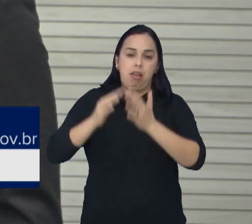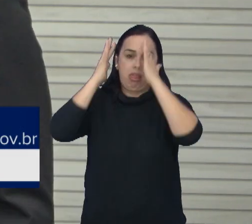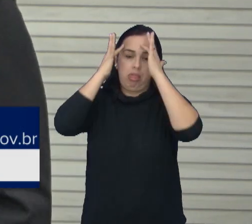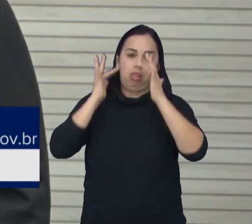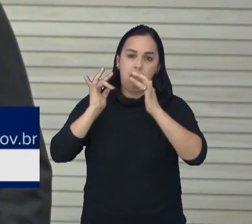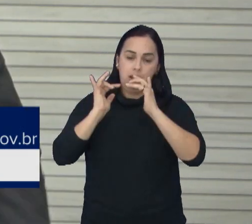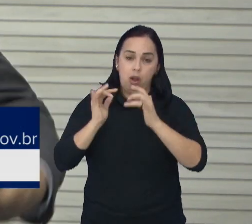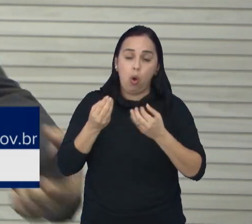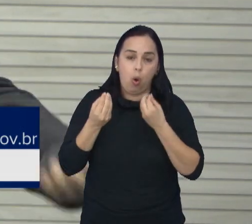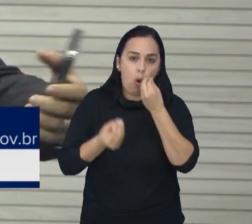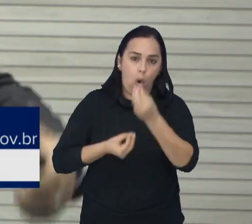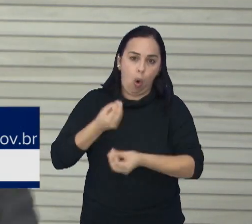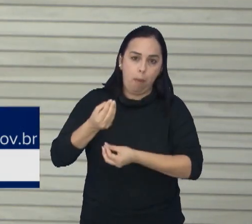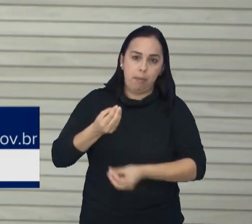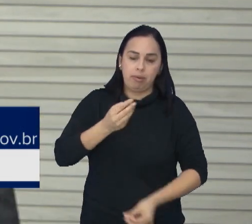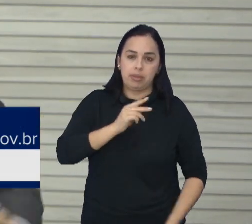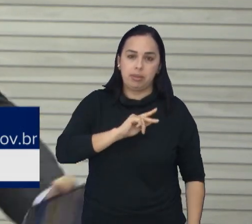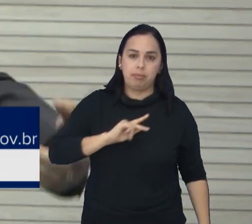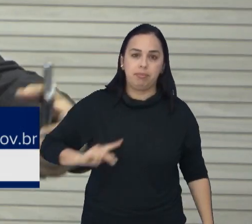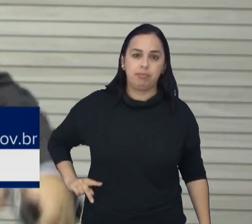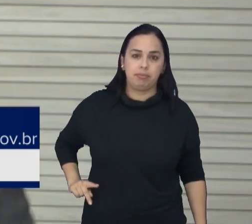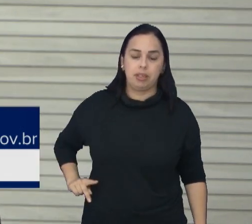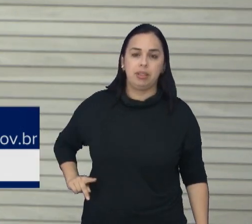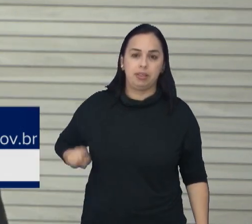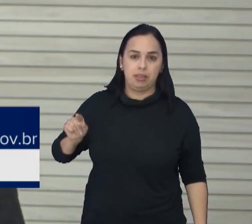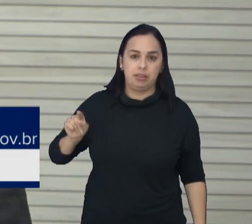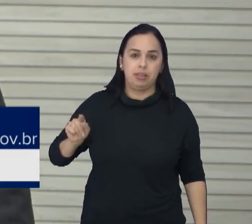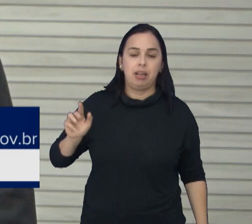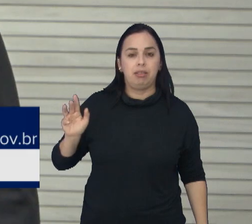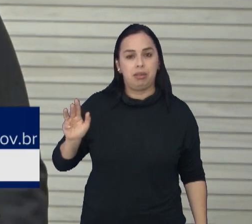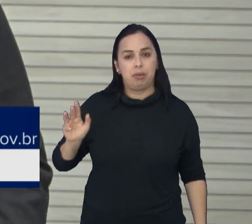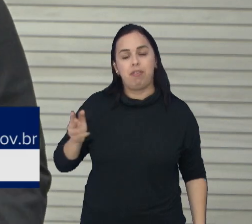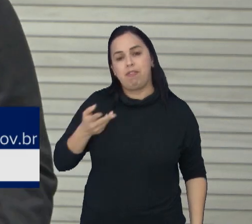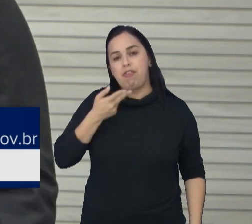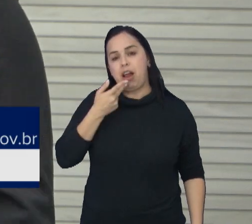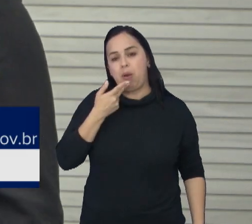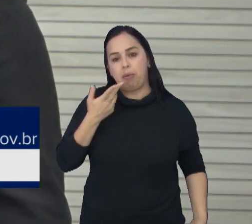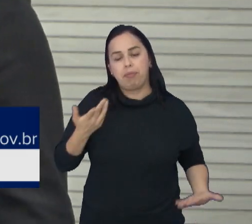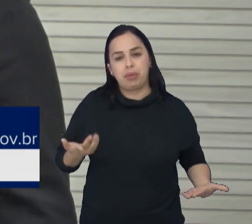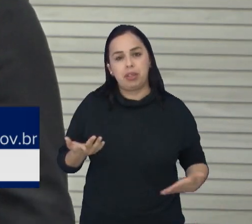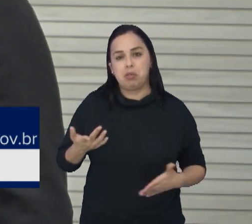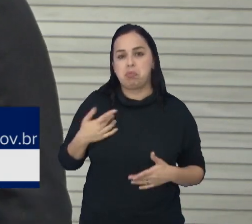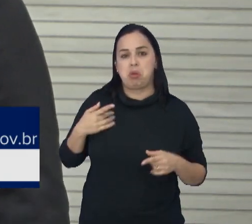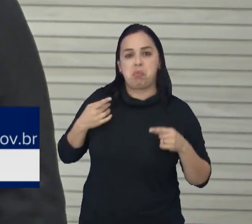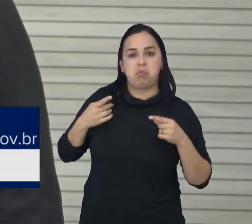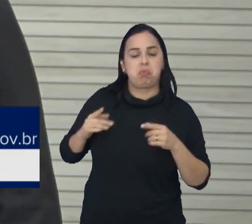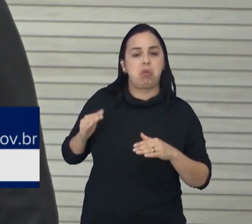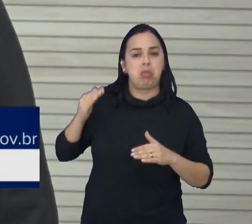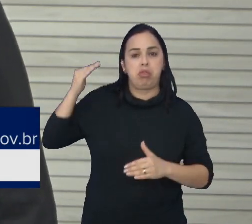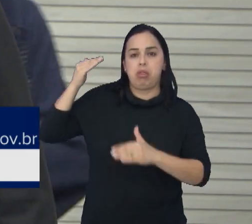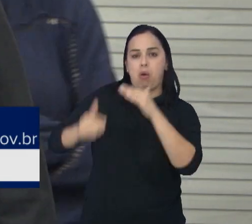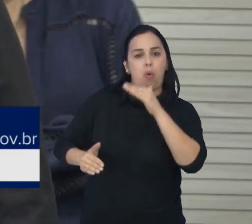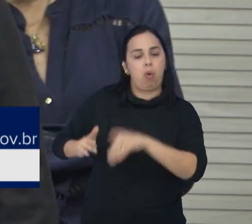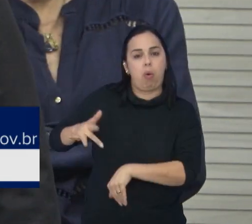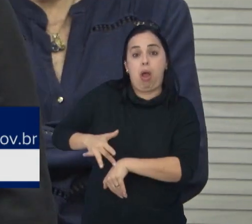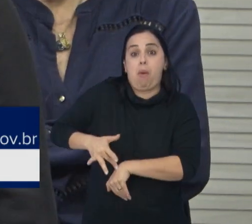da República se porta diante de uma situação dessa? Então fica aqui o meu repúdio às falas